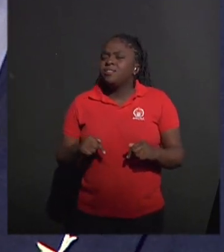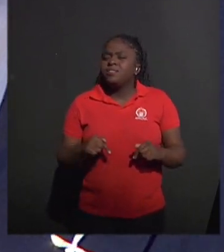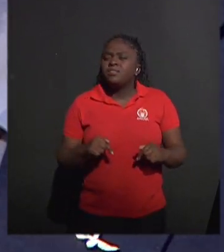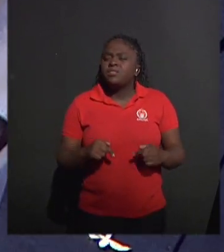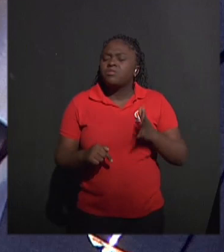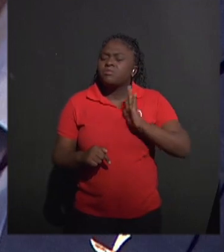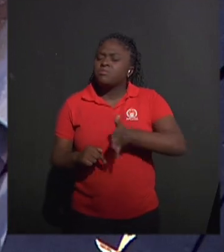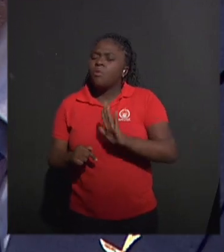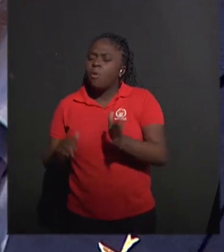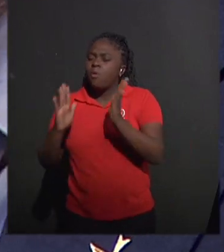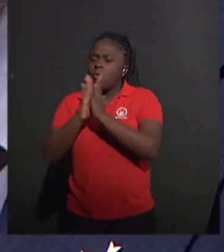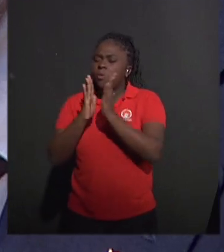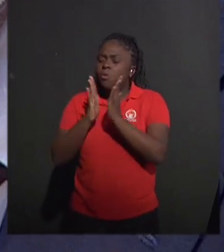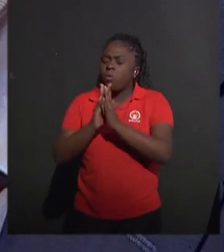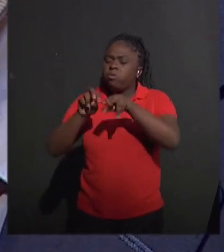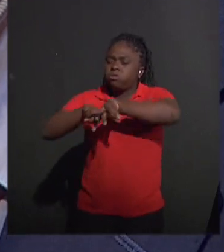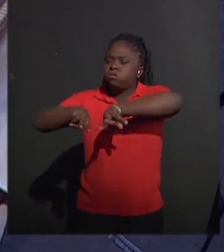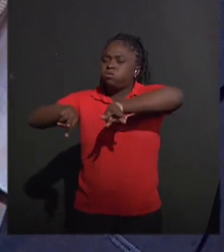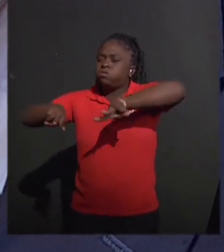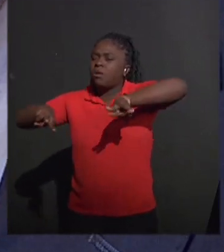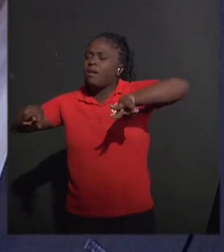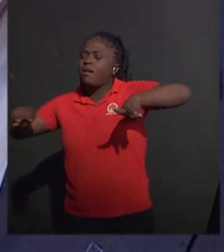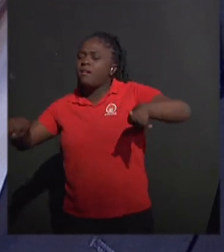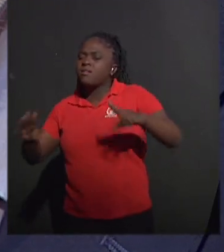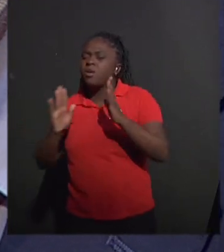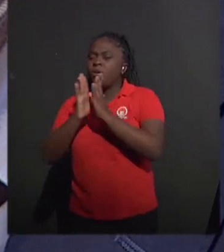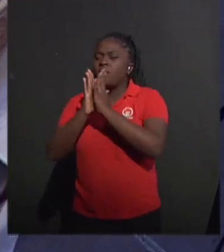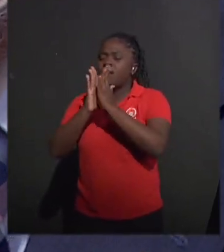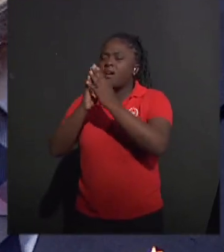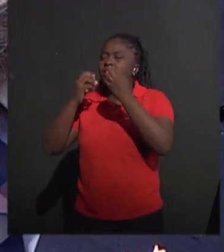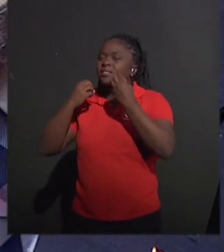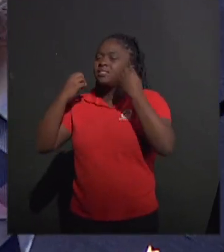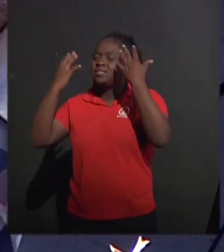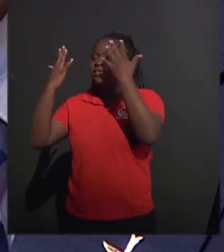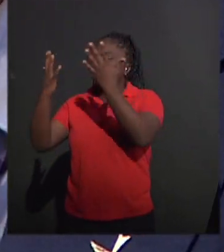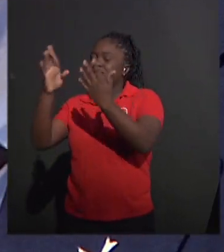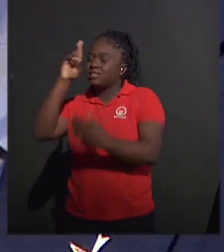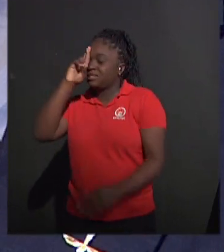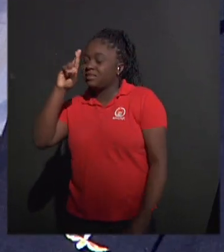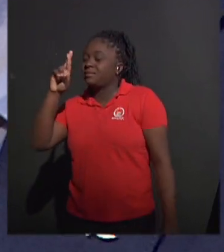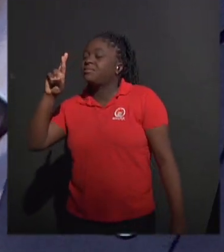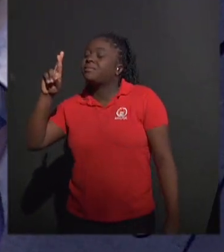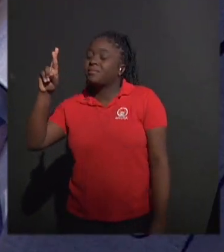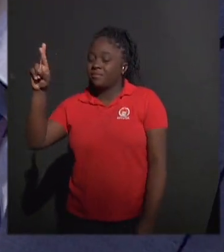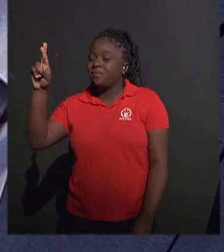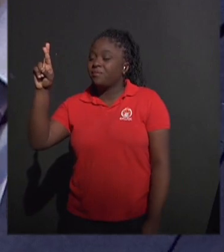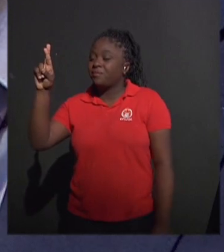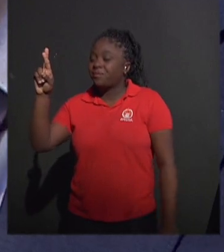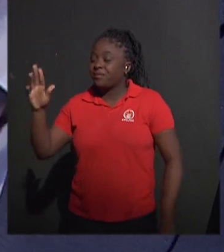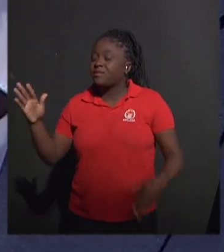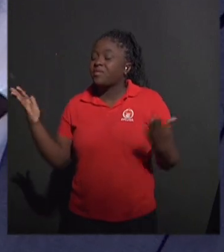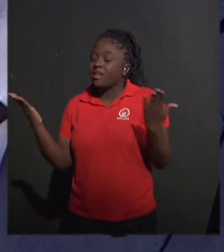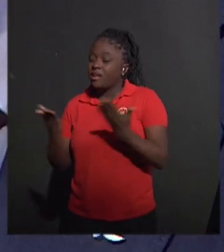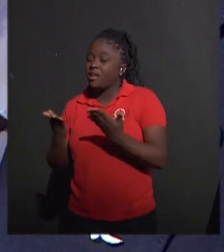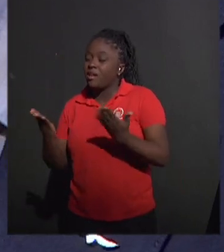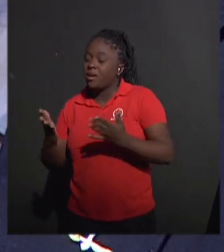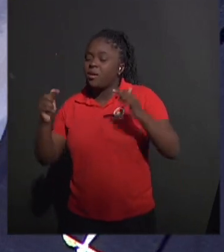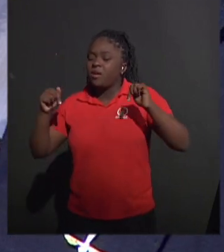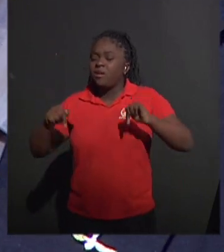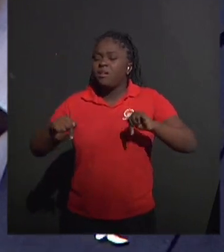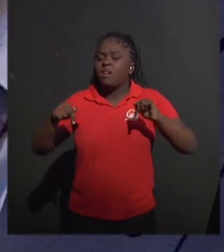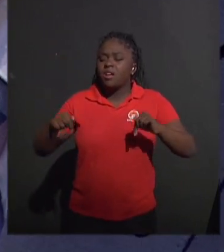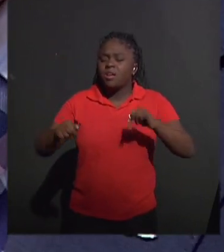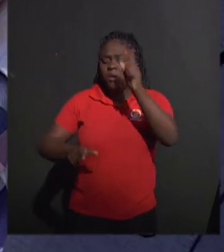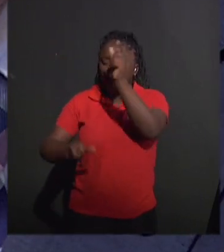de orações já subiram diante do Senhor, ó Pai, desse local. E agora esse local tão vazio